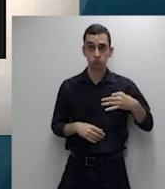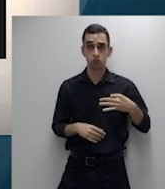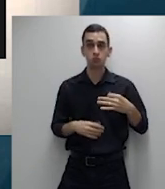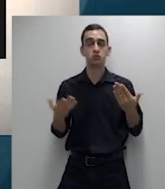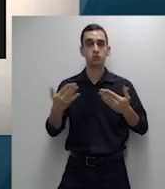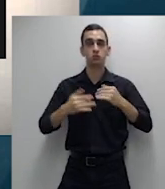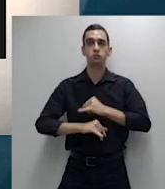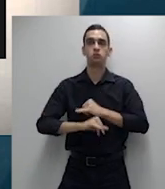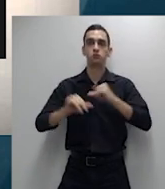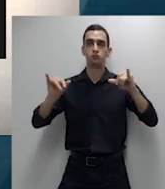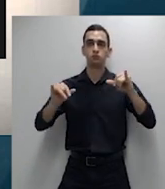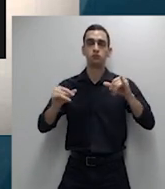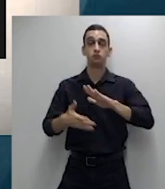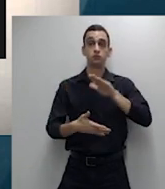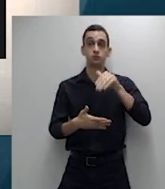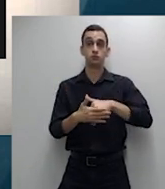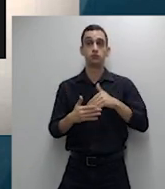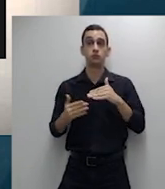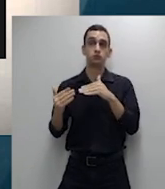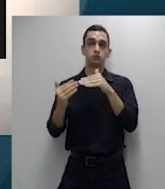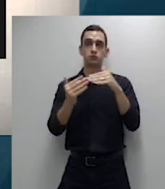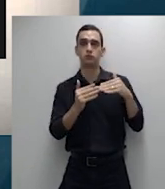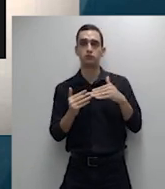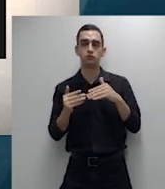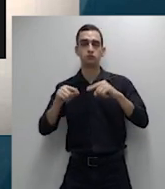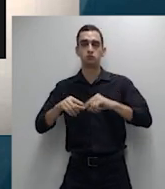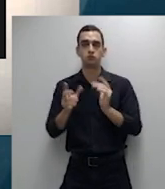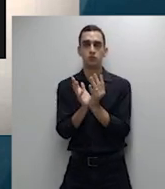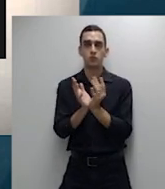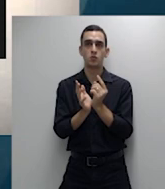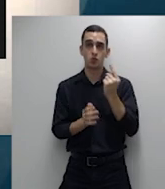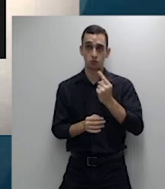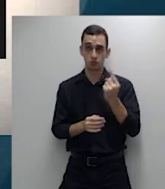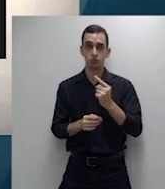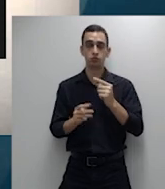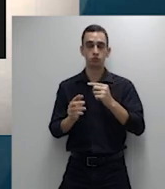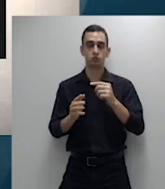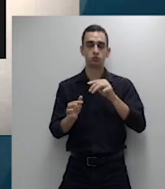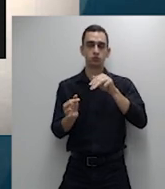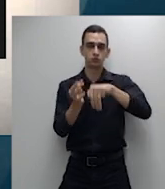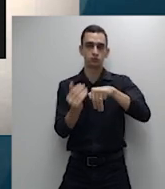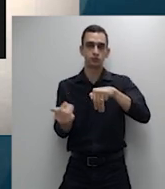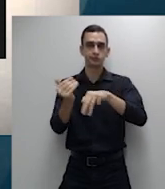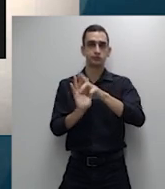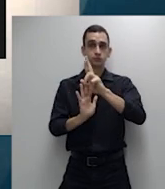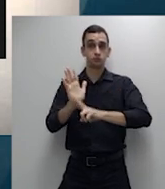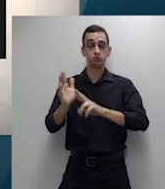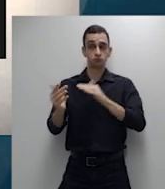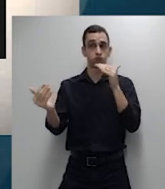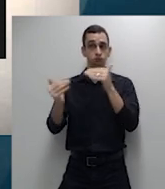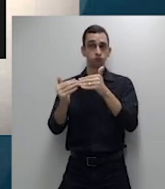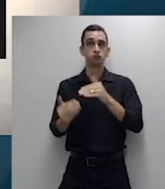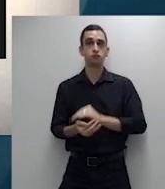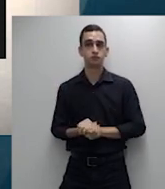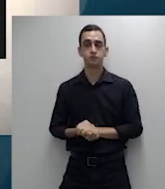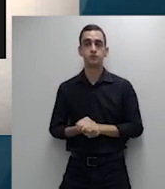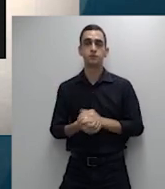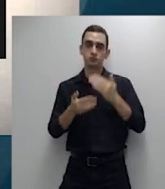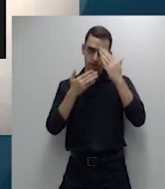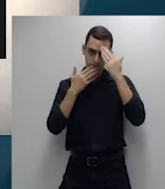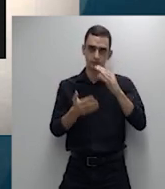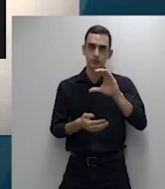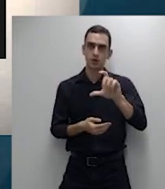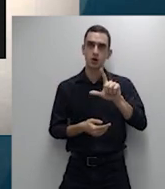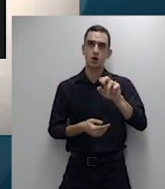podemos proclamar a unanimidade a turma nos termos do voto do relator negou provimento ao recurso altocloud Muito obrigado bom